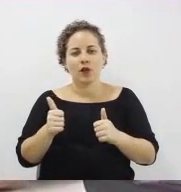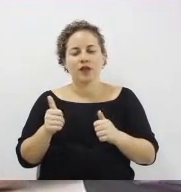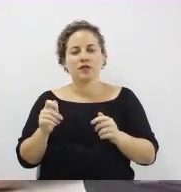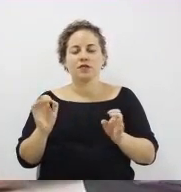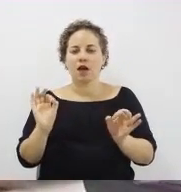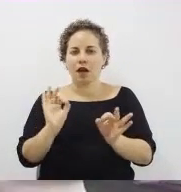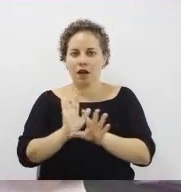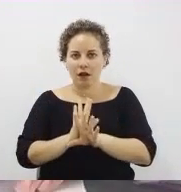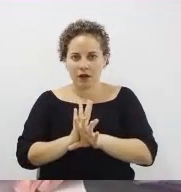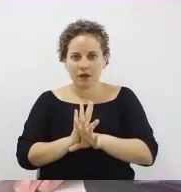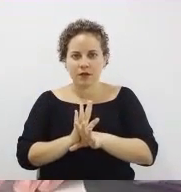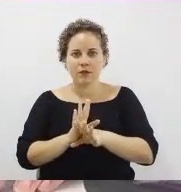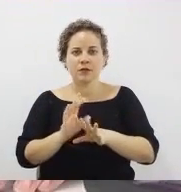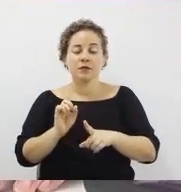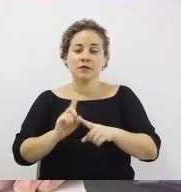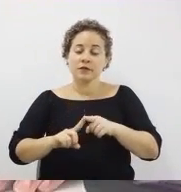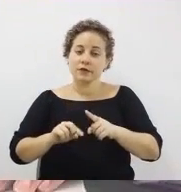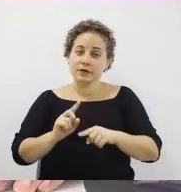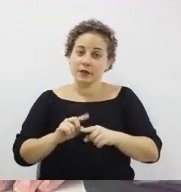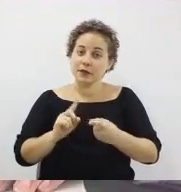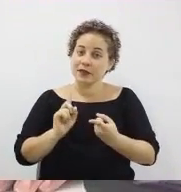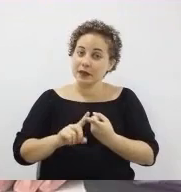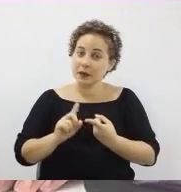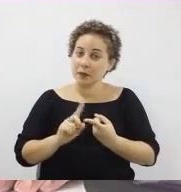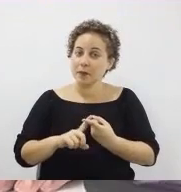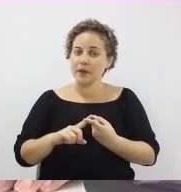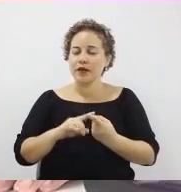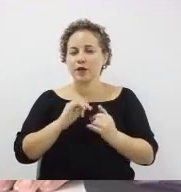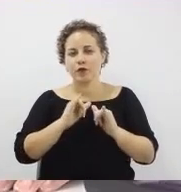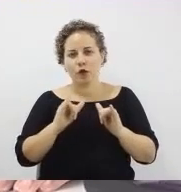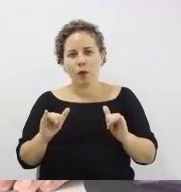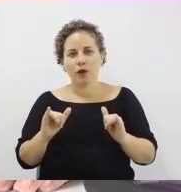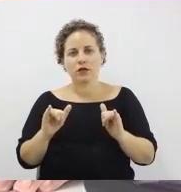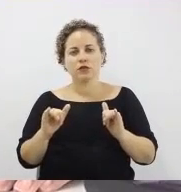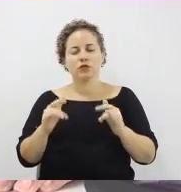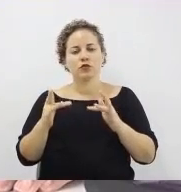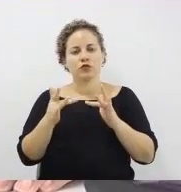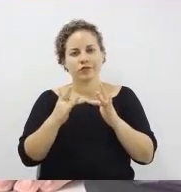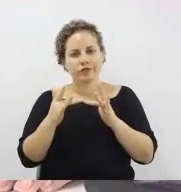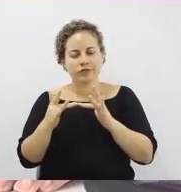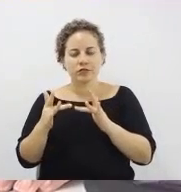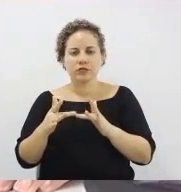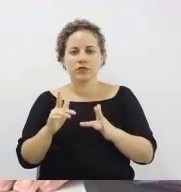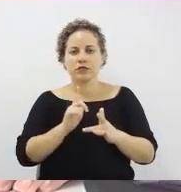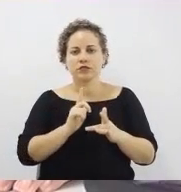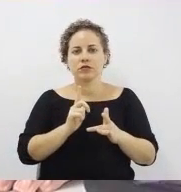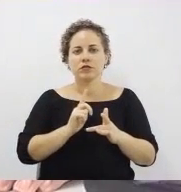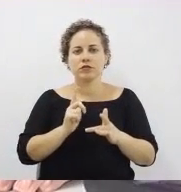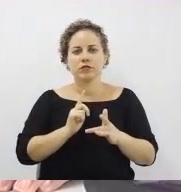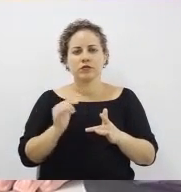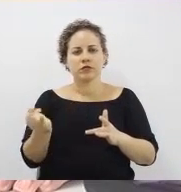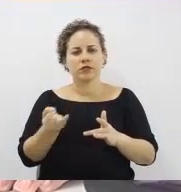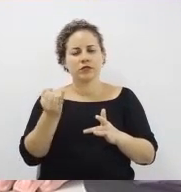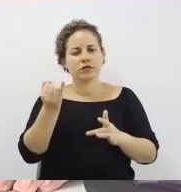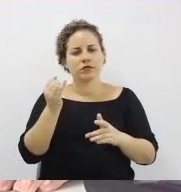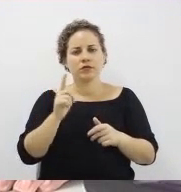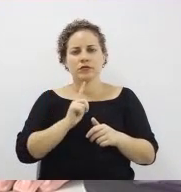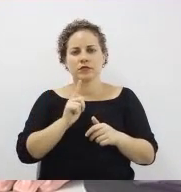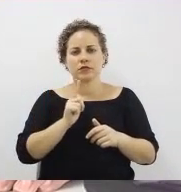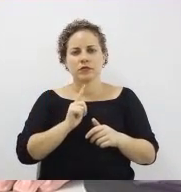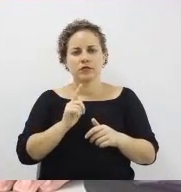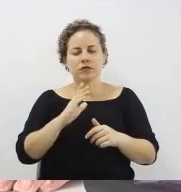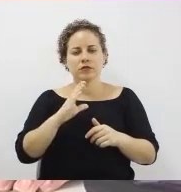produtos acabados, bem como as informações a eles relativas. Aqui vem uma parte bem importante